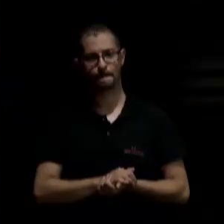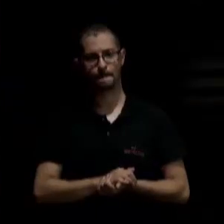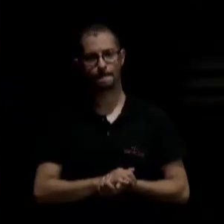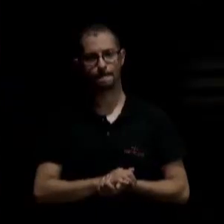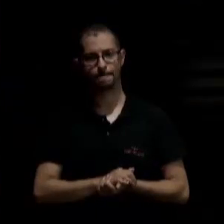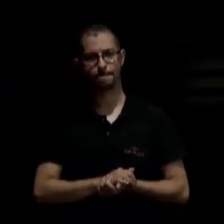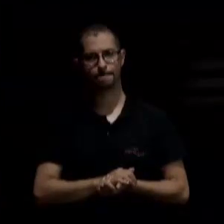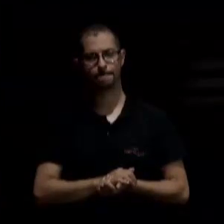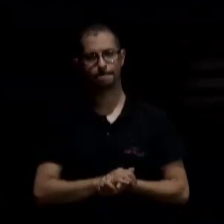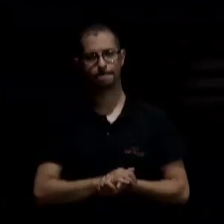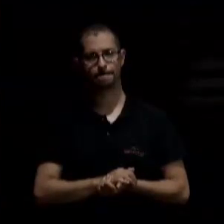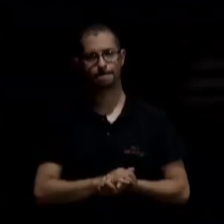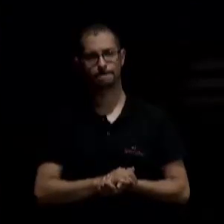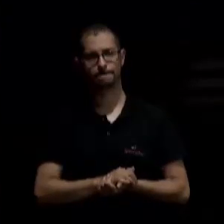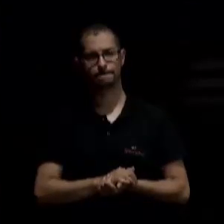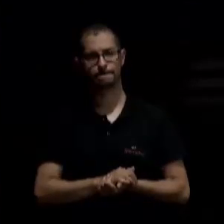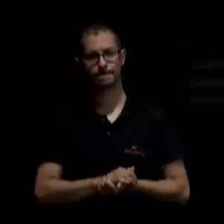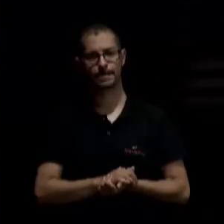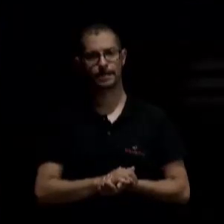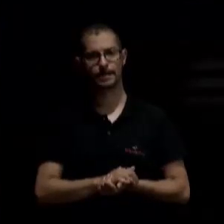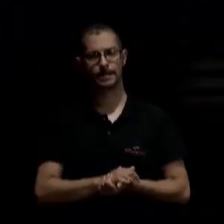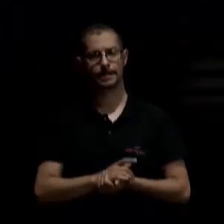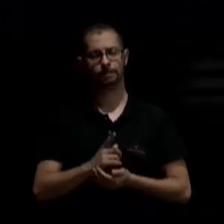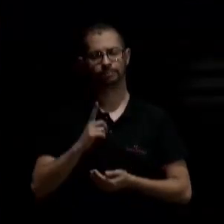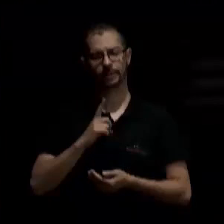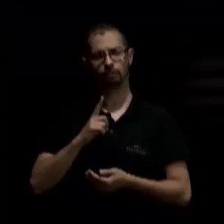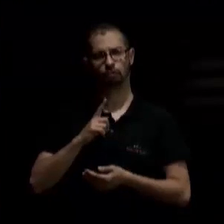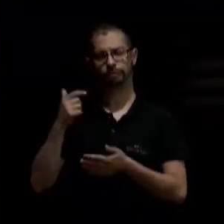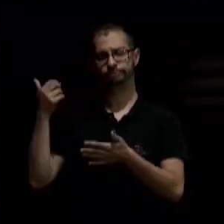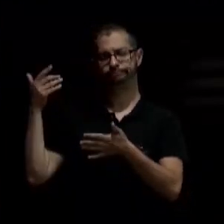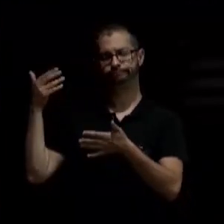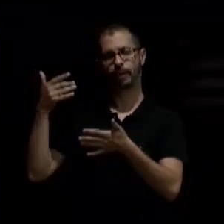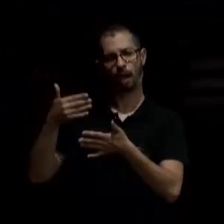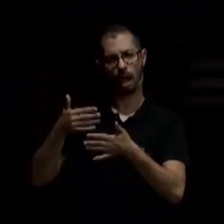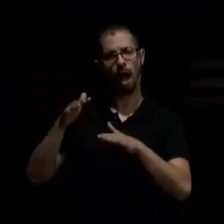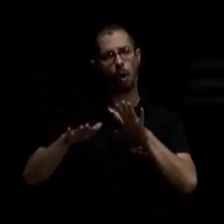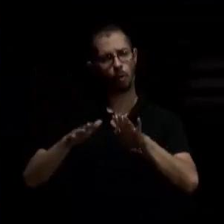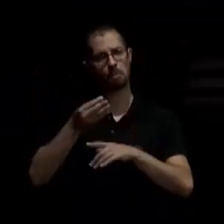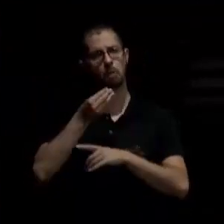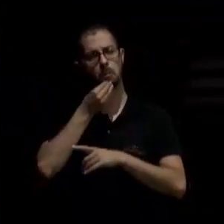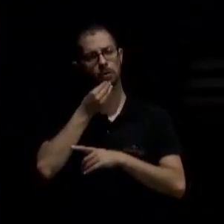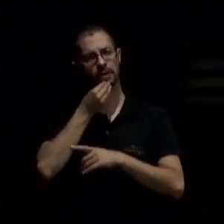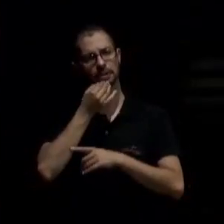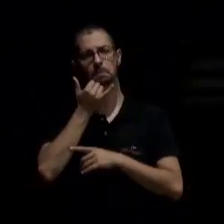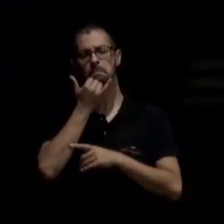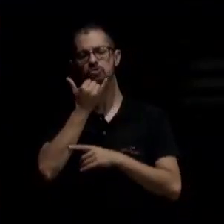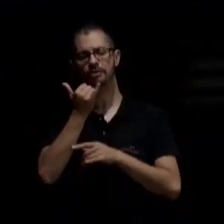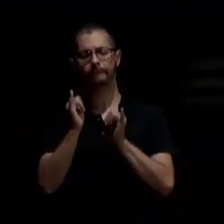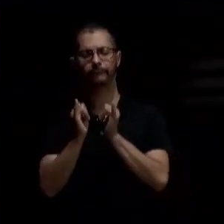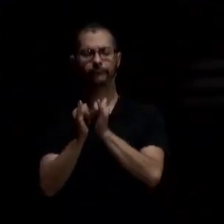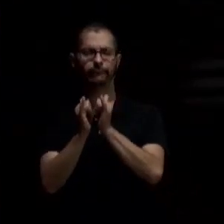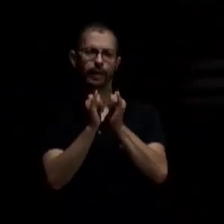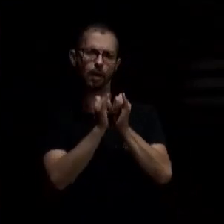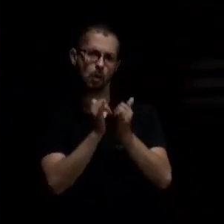Eu tenho tido, nesse tempo para cá, algumas oportunidades de pedir perdão a algumas